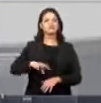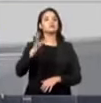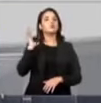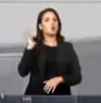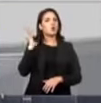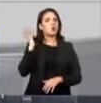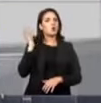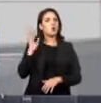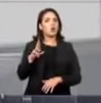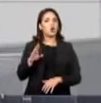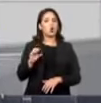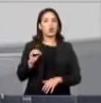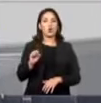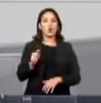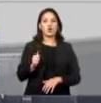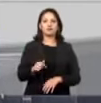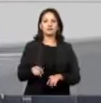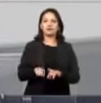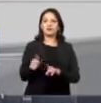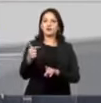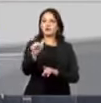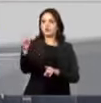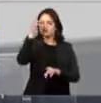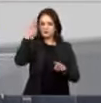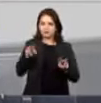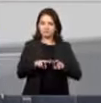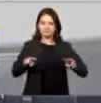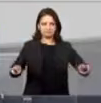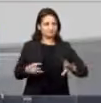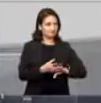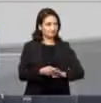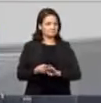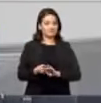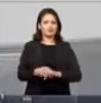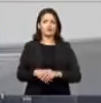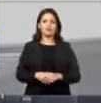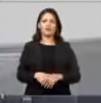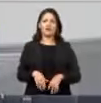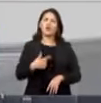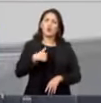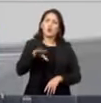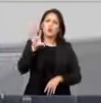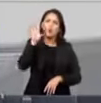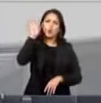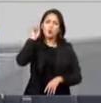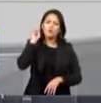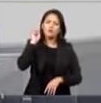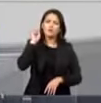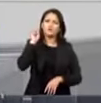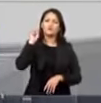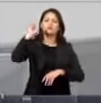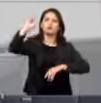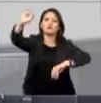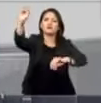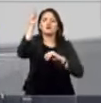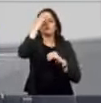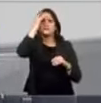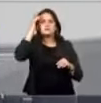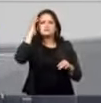Weber e os demais componentes dessa mesa. Eu ouvi dizer aqui, senhoras e senhores, todas